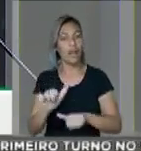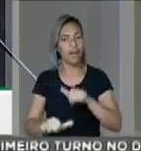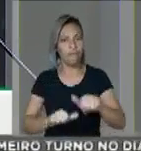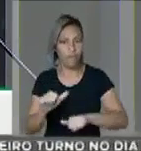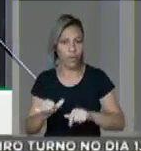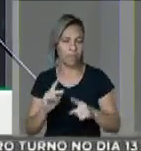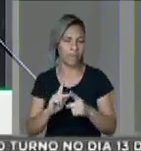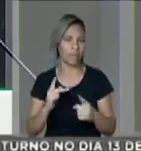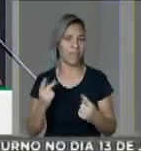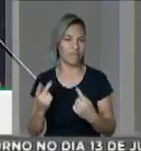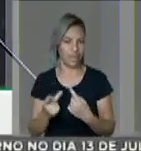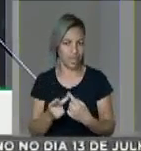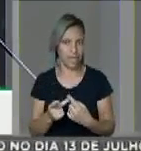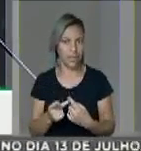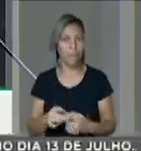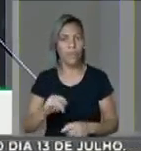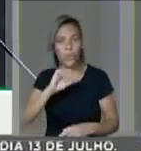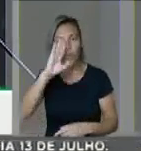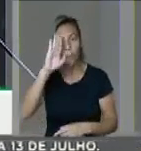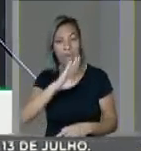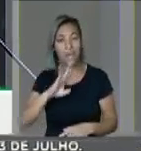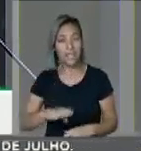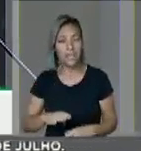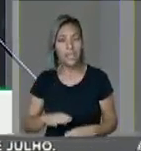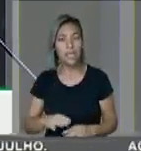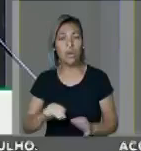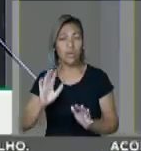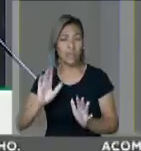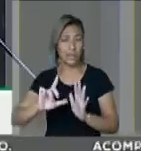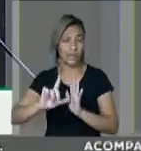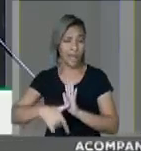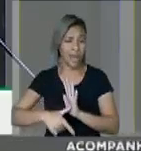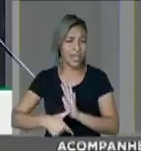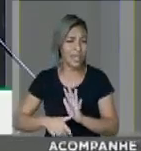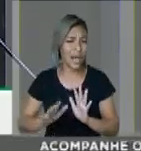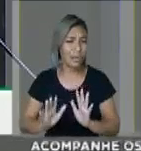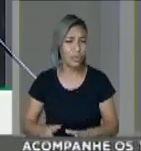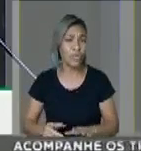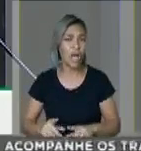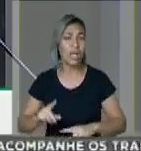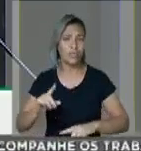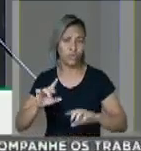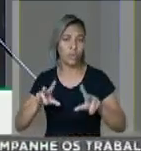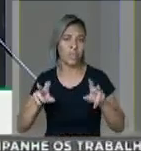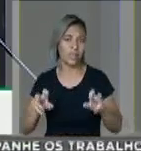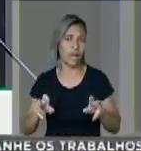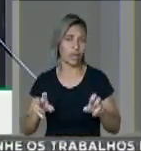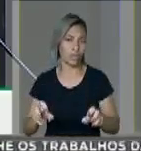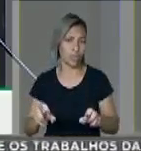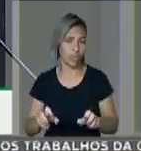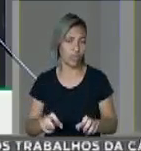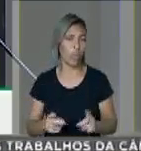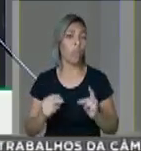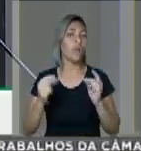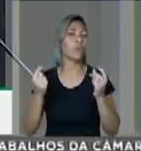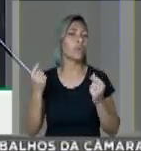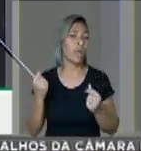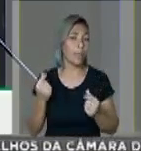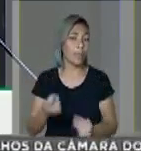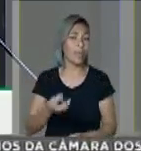Previdência. O Brasil está atrasado em relação a esta matéria cerca de 30